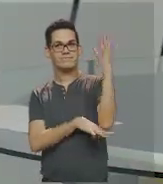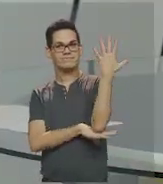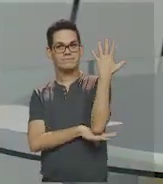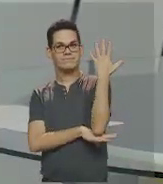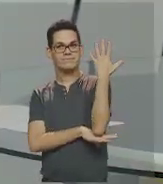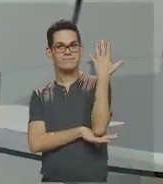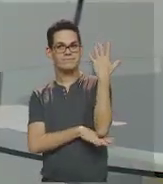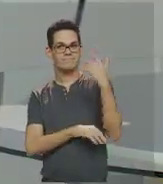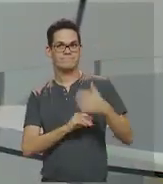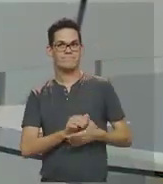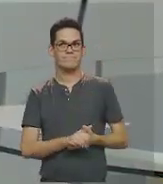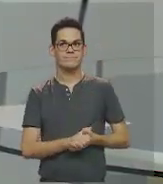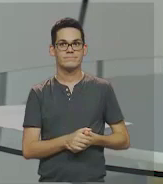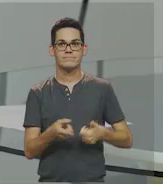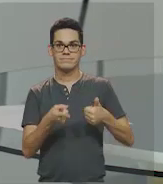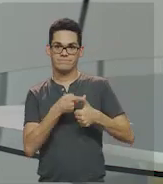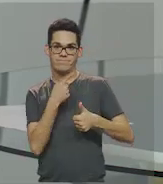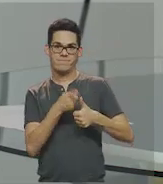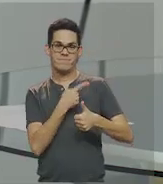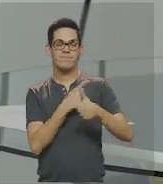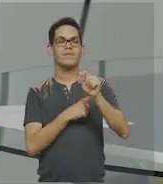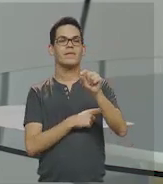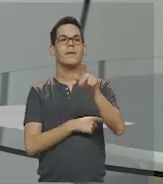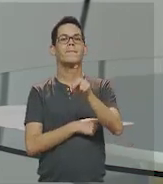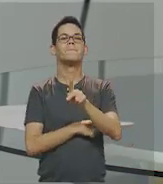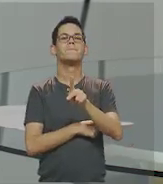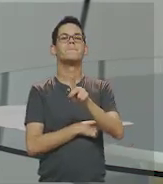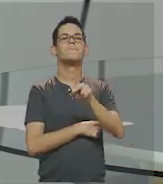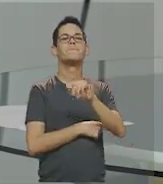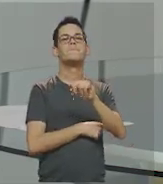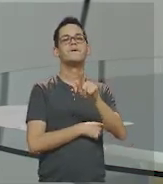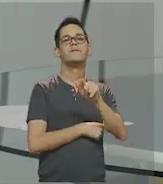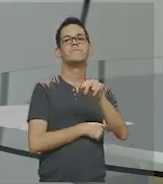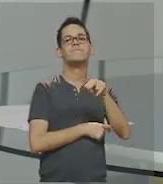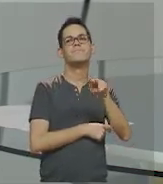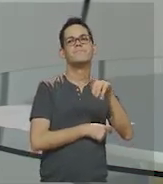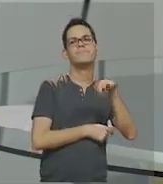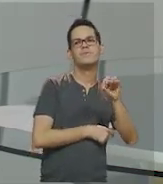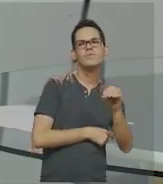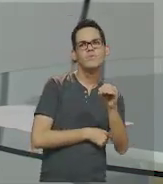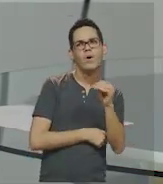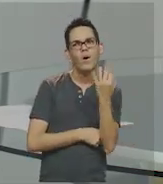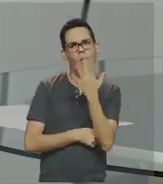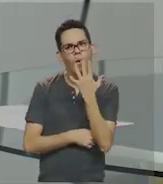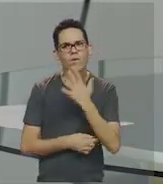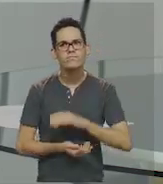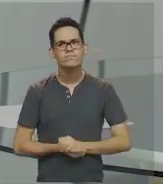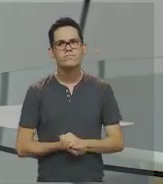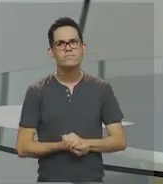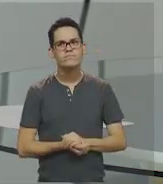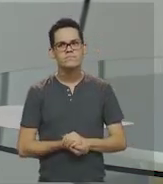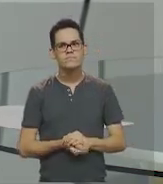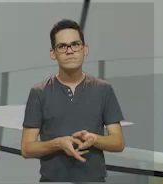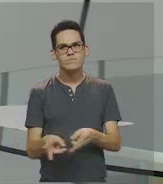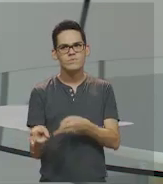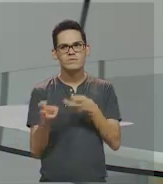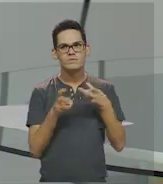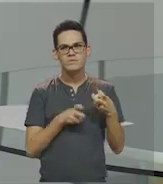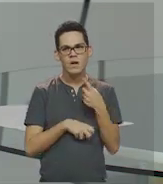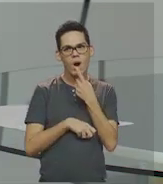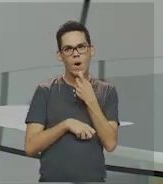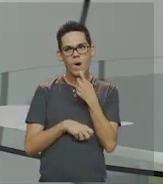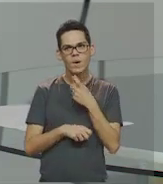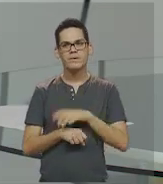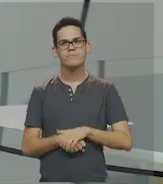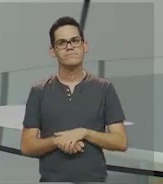né? Foram os primeiros pigmentos ali do urucum. Conhece o urucum? Você conhece o urucum? Extrai o